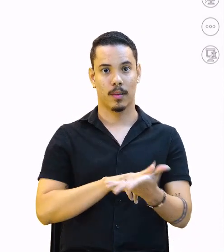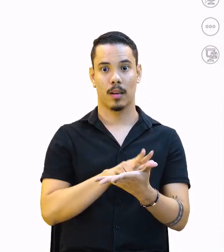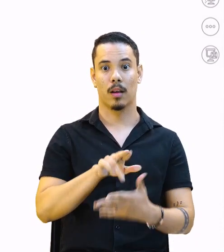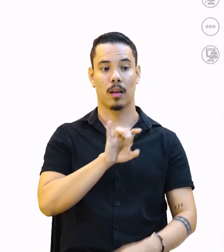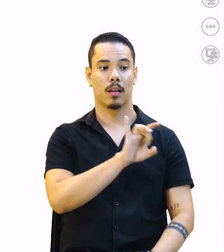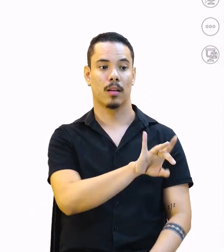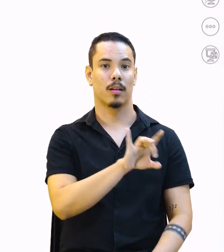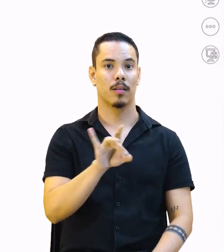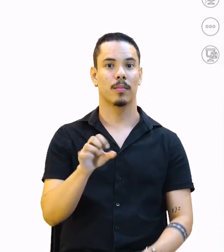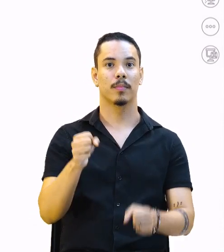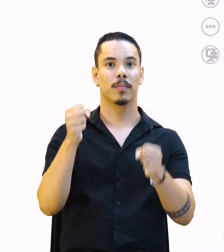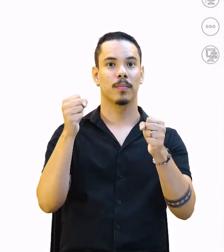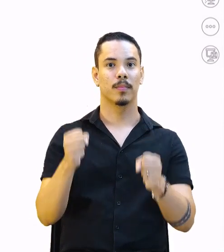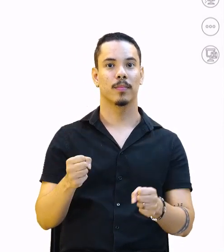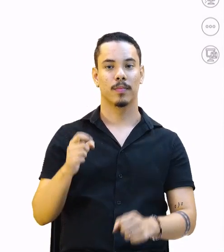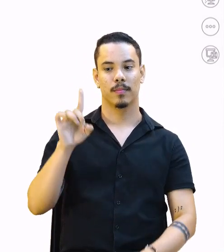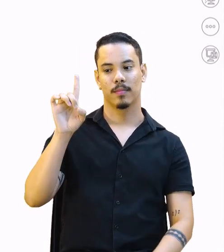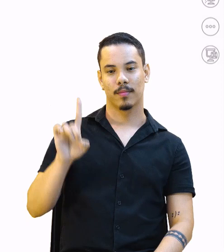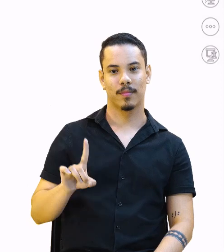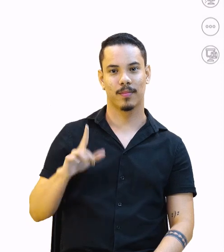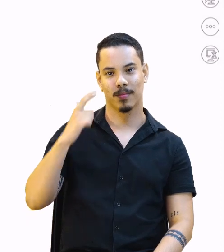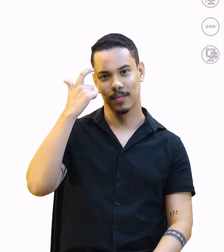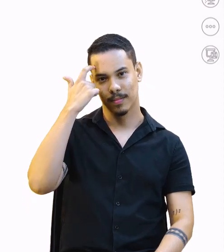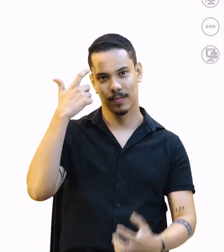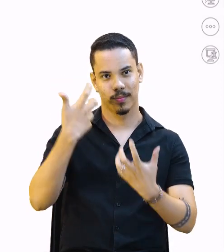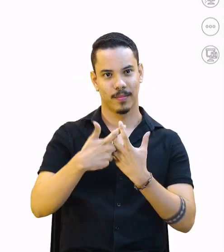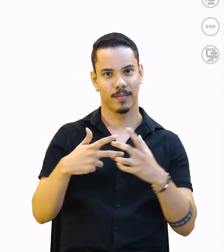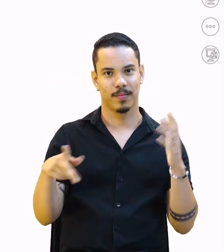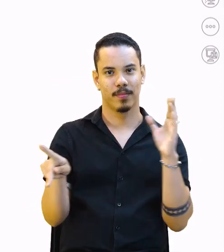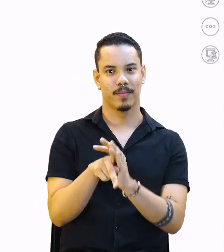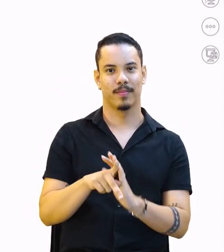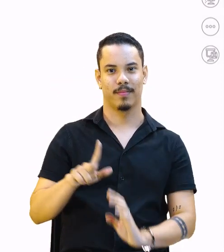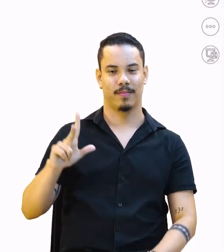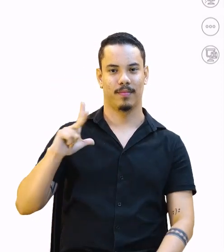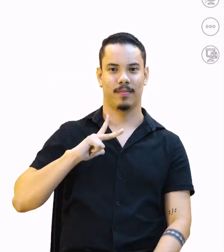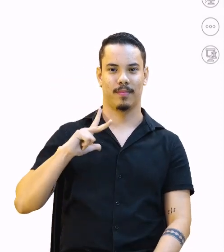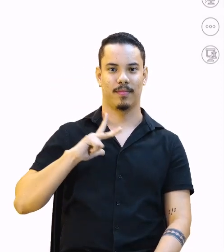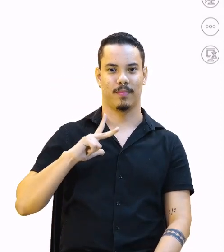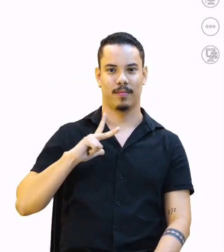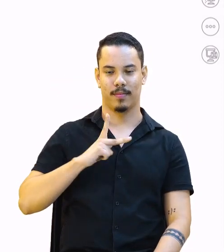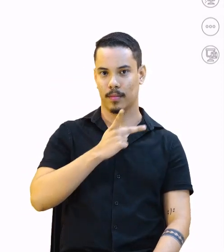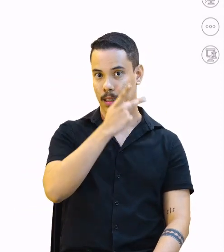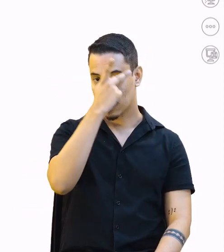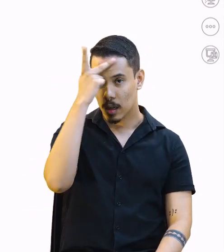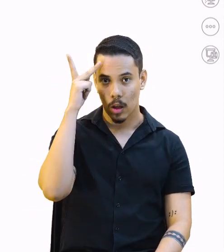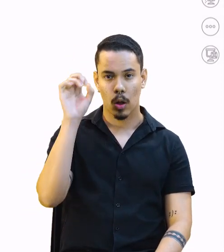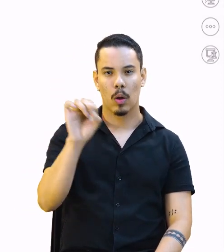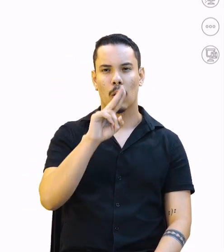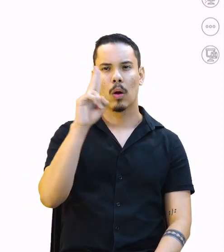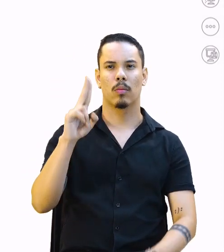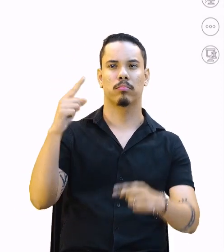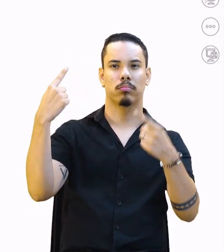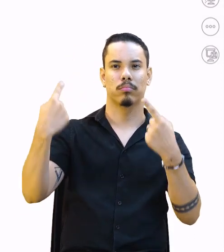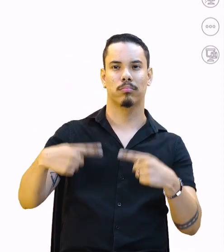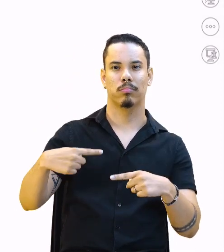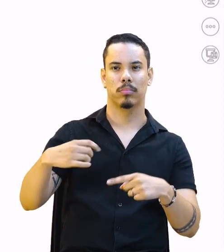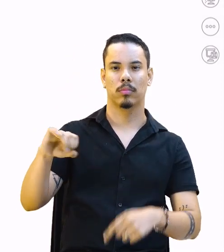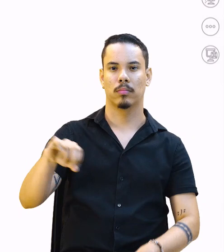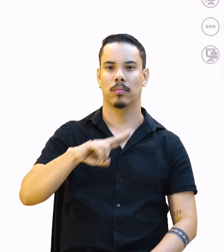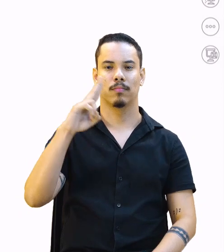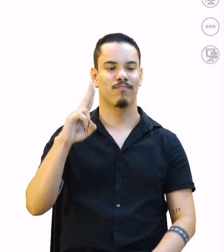pode exercer o direito de refletir por si próprio, de confirmar ou rejeitar as ideias